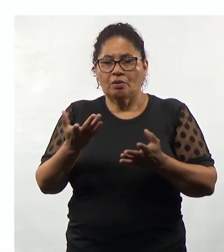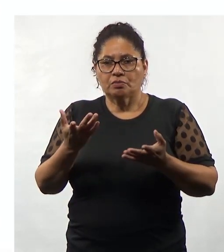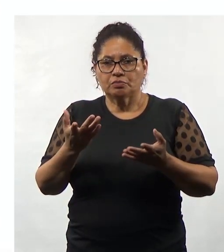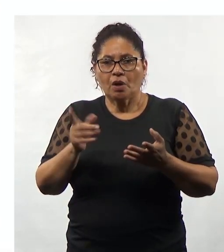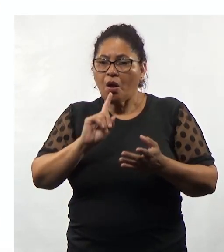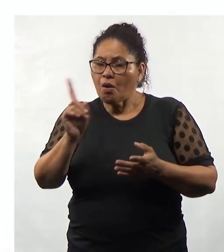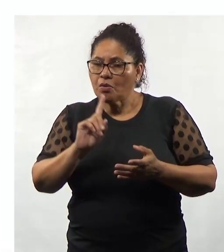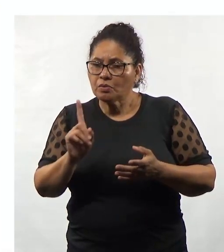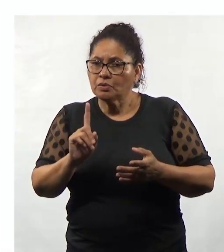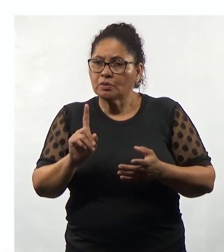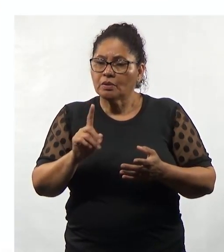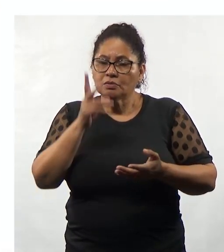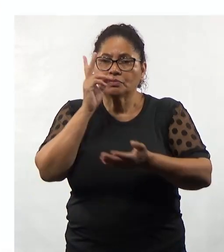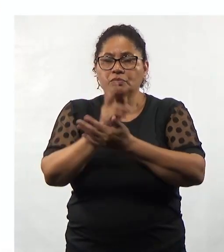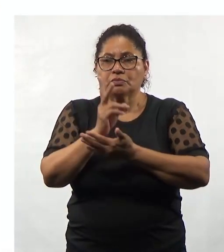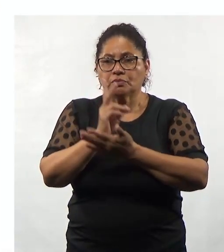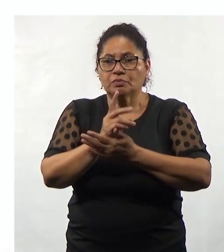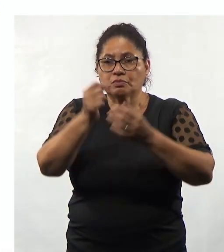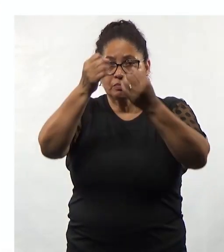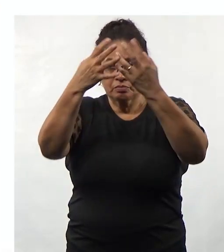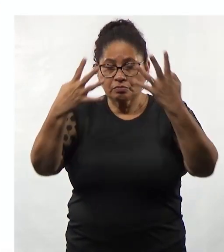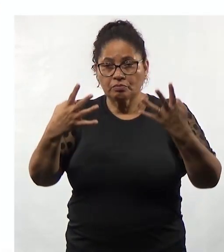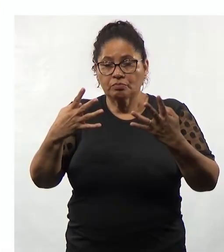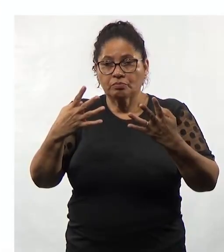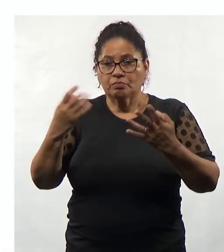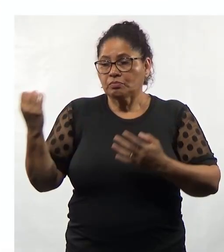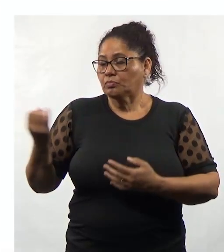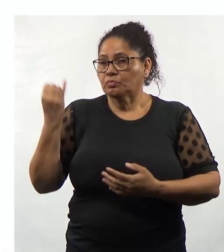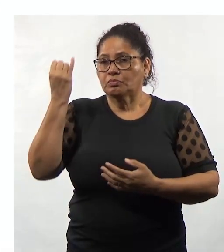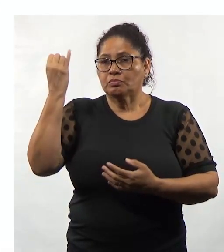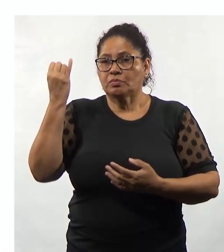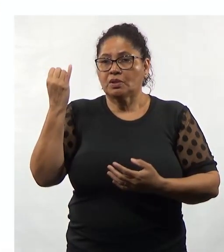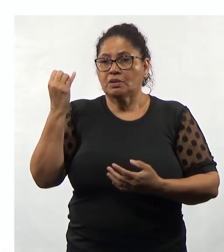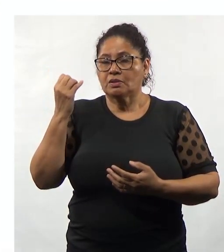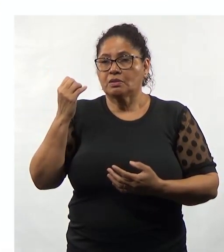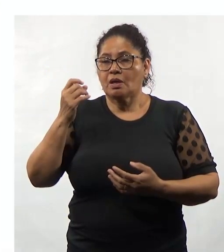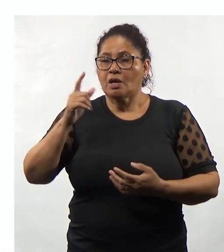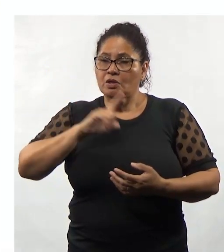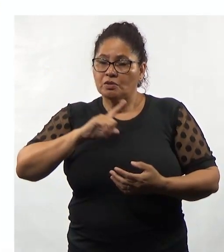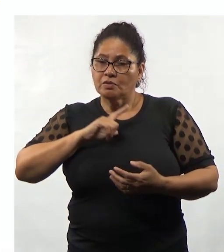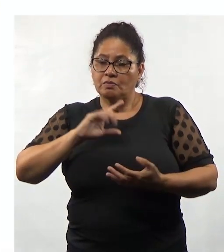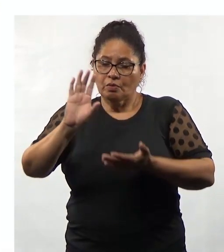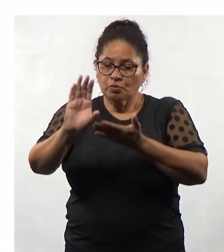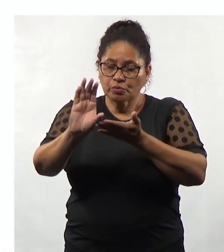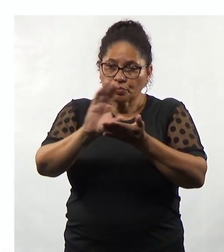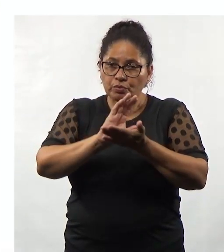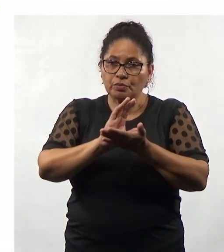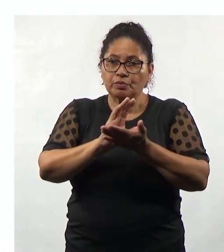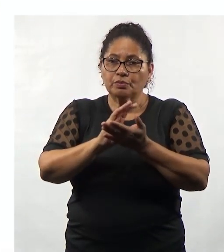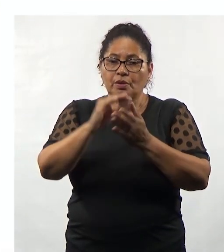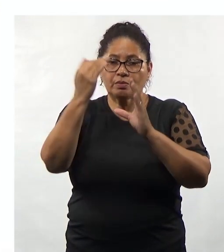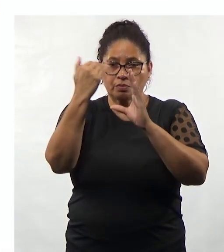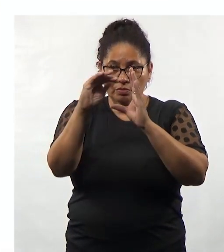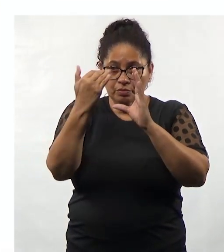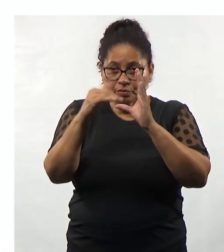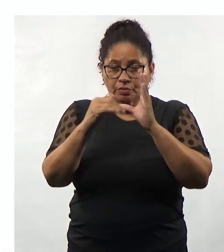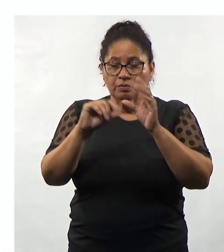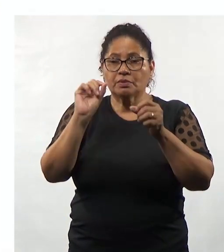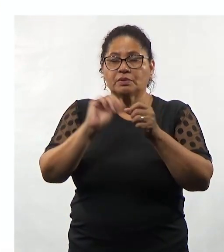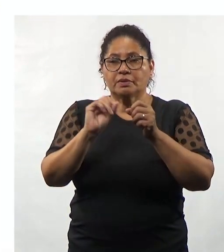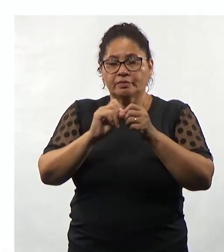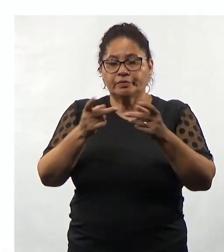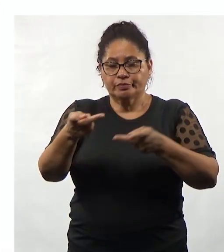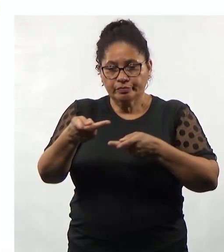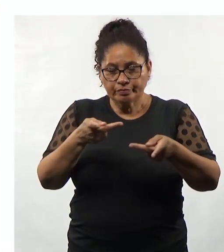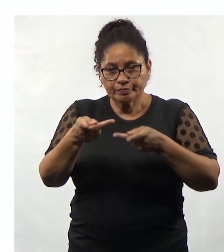Não, nós vamos manter na lista de prioridade e assim que tiver orçamento, a gente coloca para executar